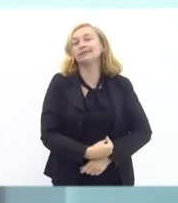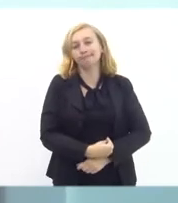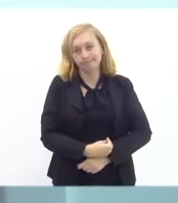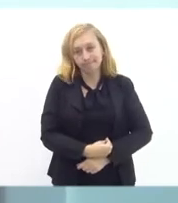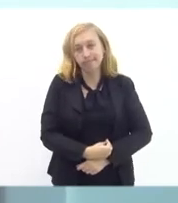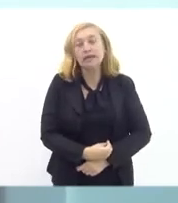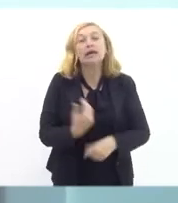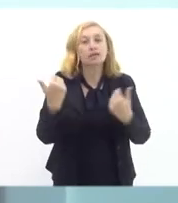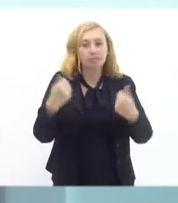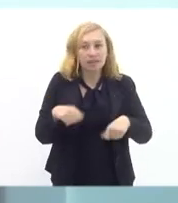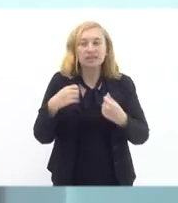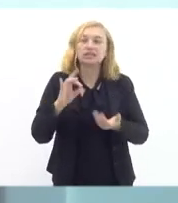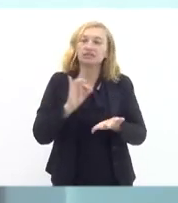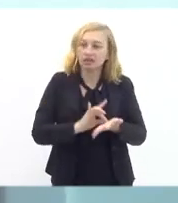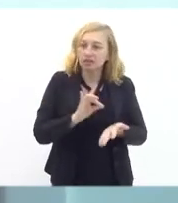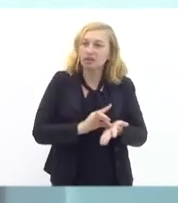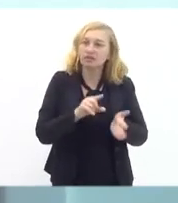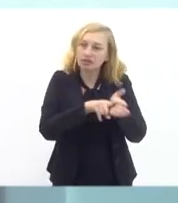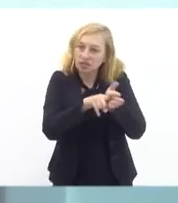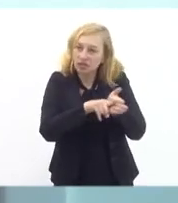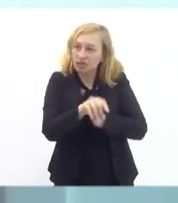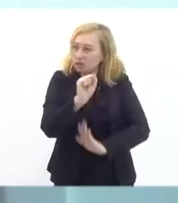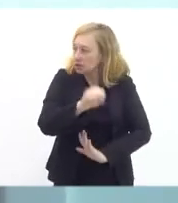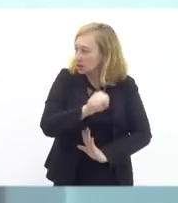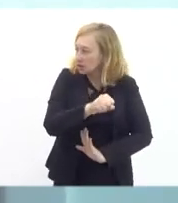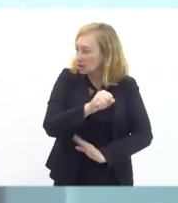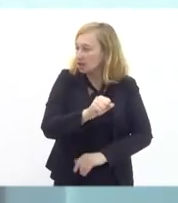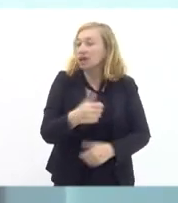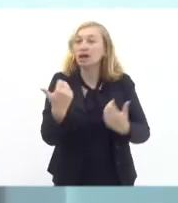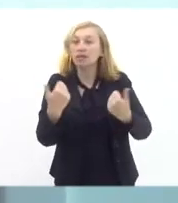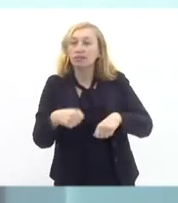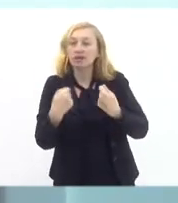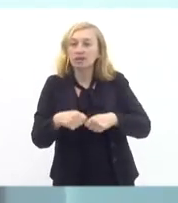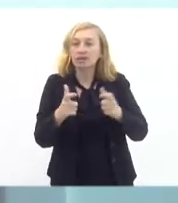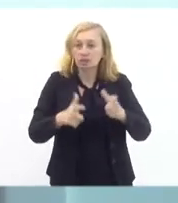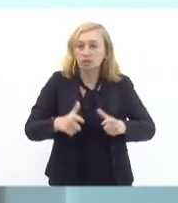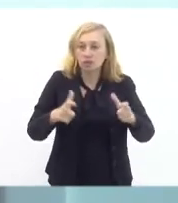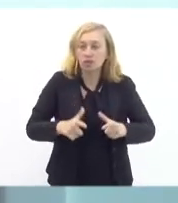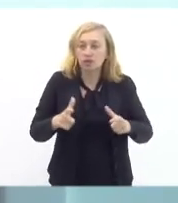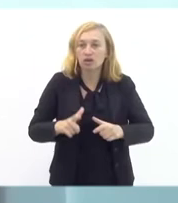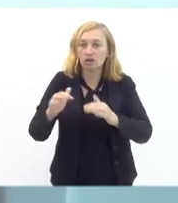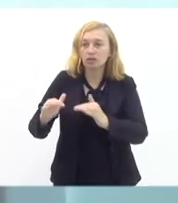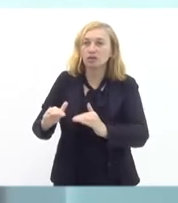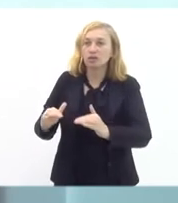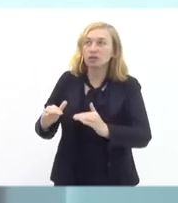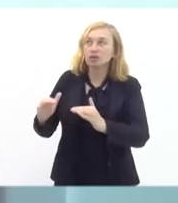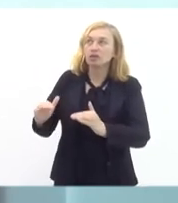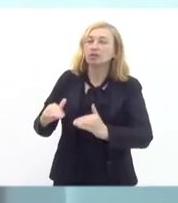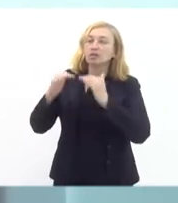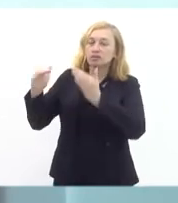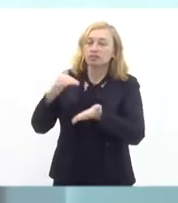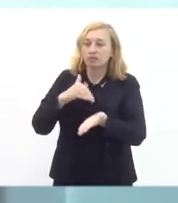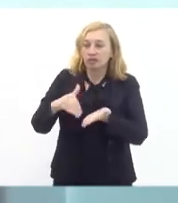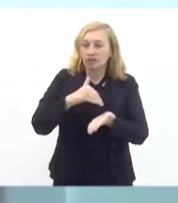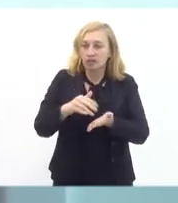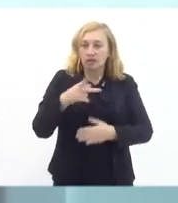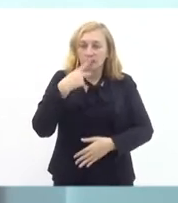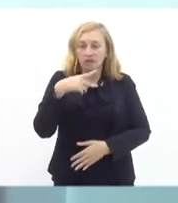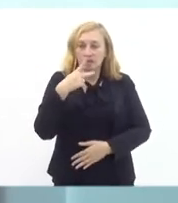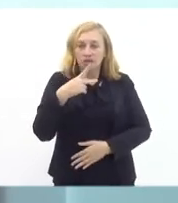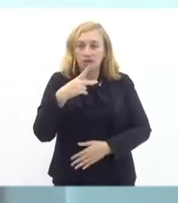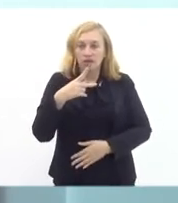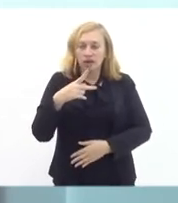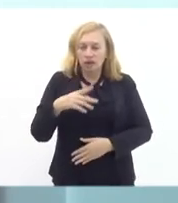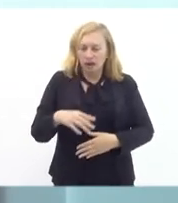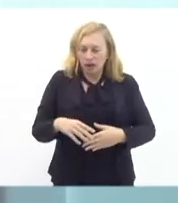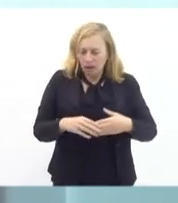Então, precisa realmente ter fiscalização. Agora, a gente precisa de um local, como a nossa subsecretária falou, para colocar esses